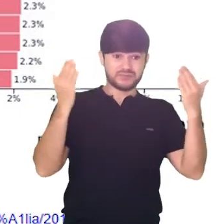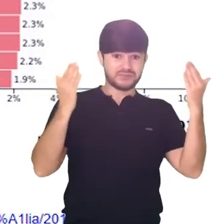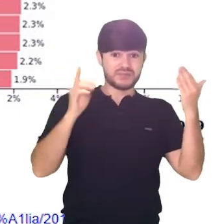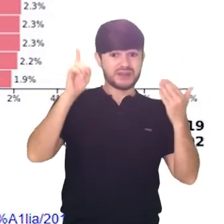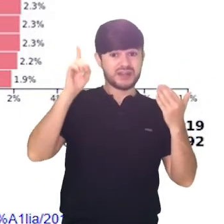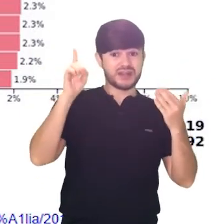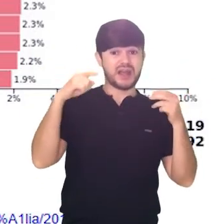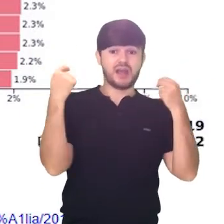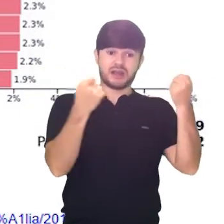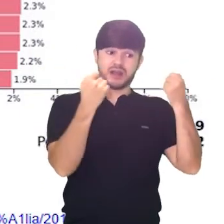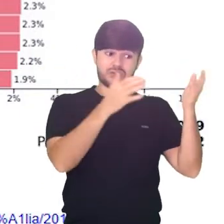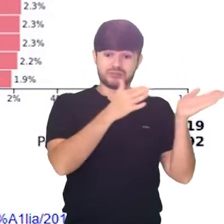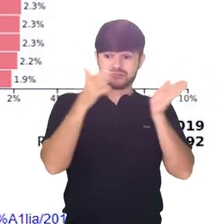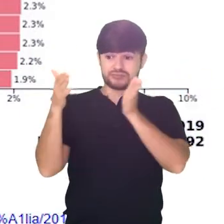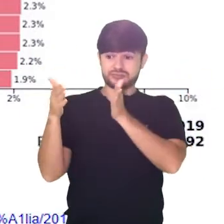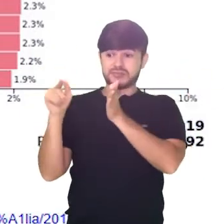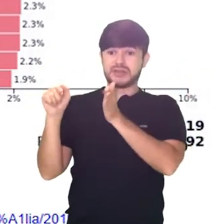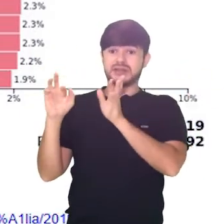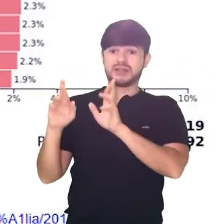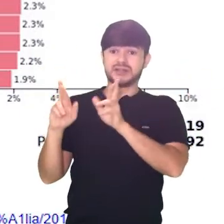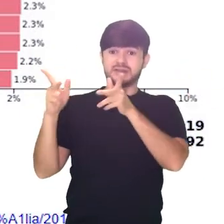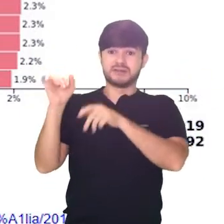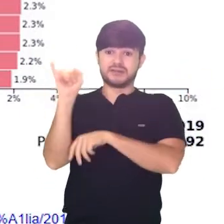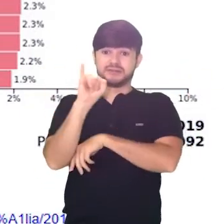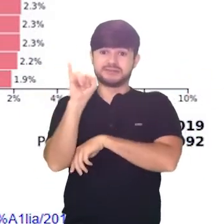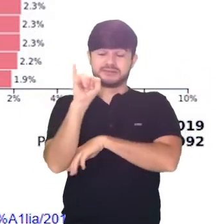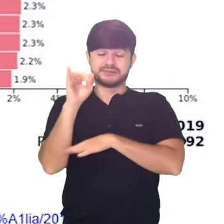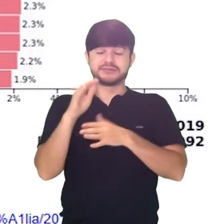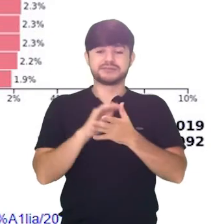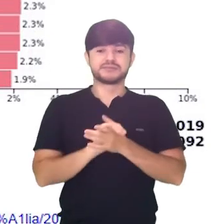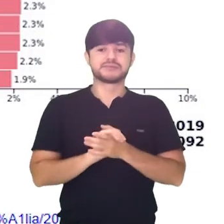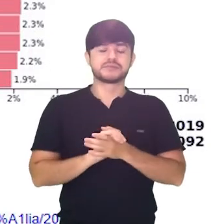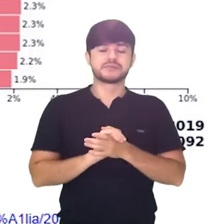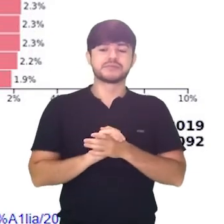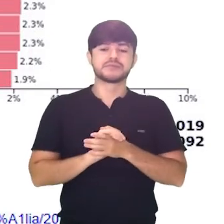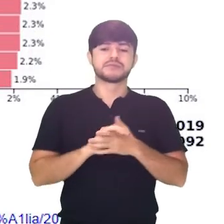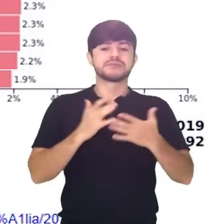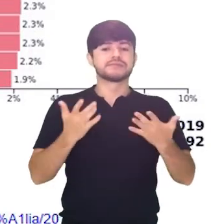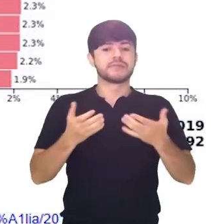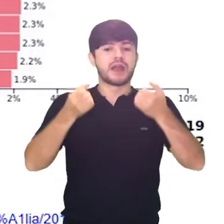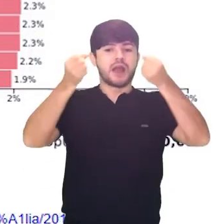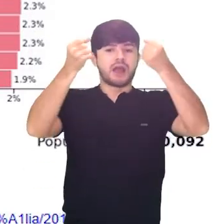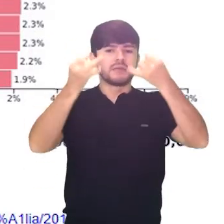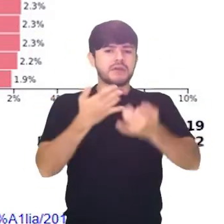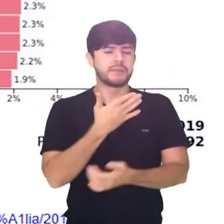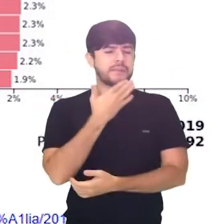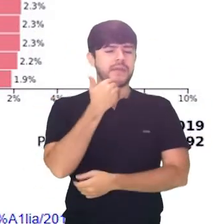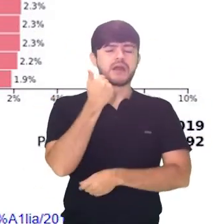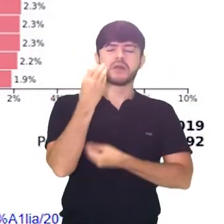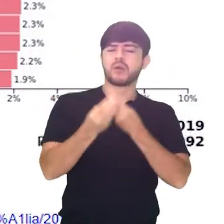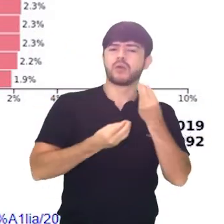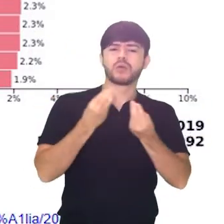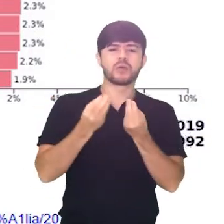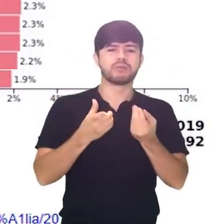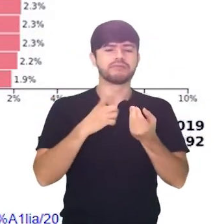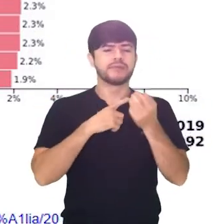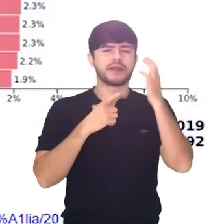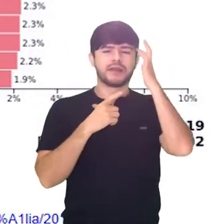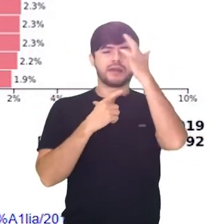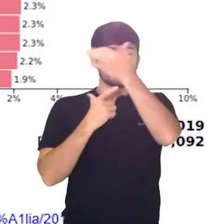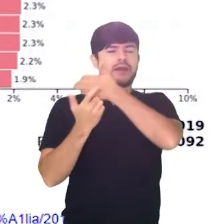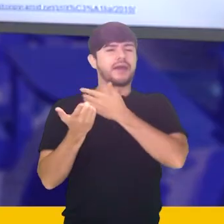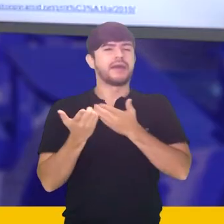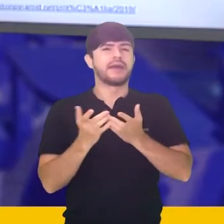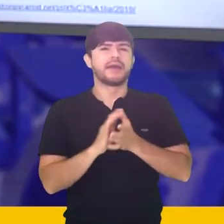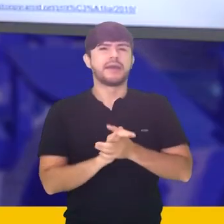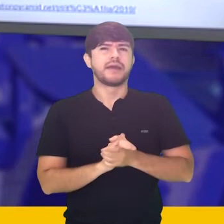ser comparadas, que é maior que a da Itália. A explicação para isso, né, tem muito a ver com aquele ponto